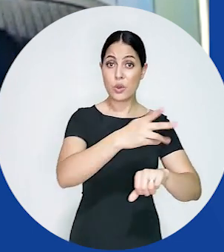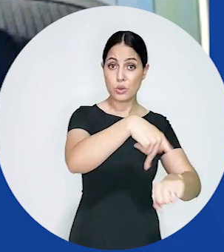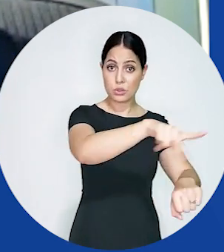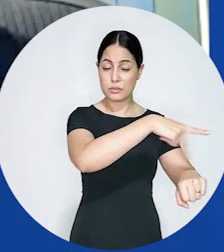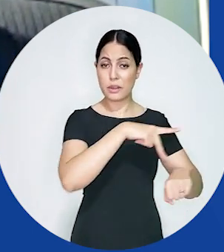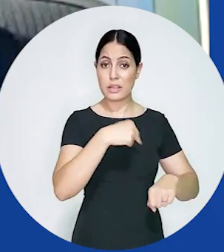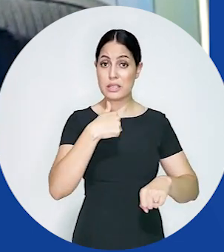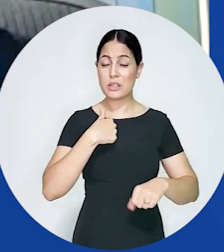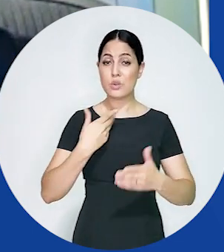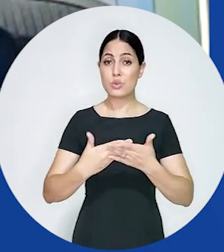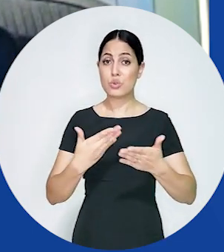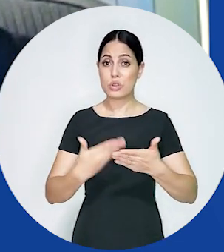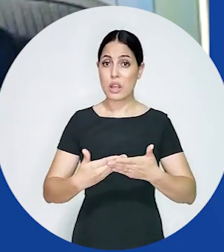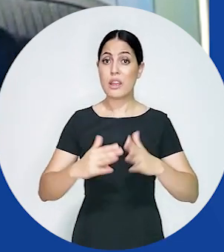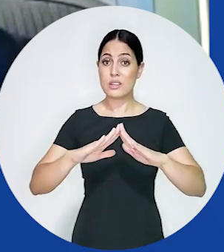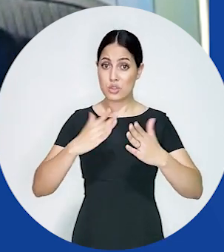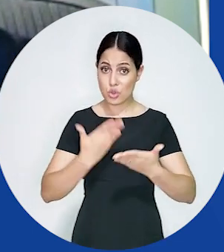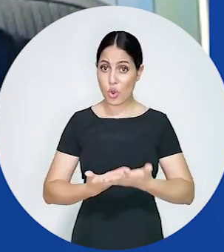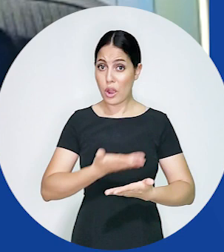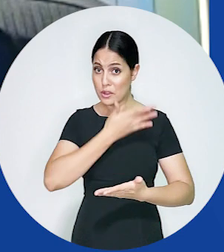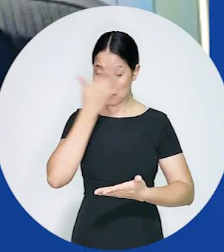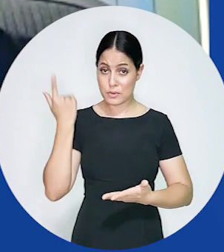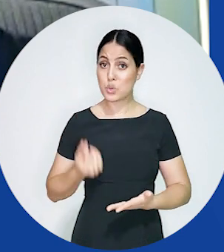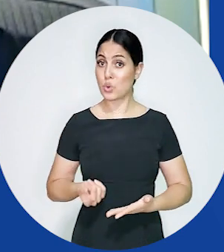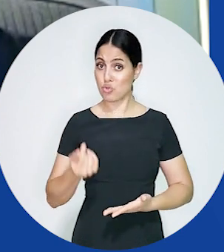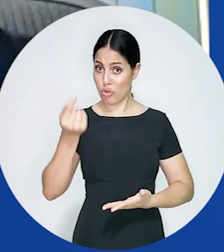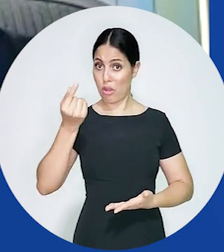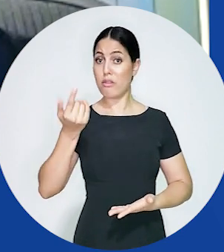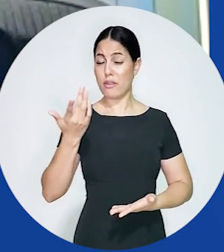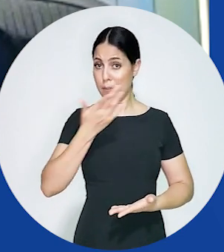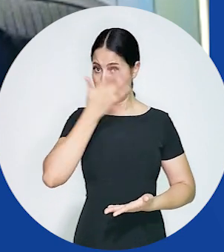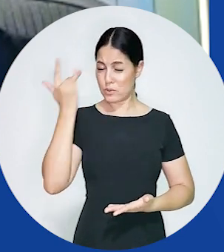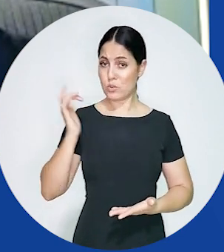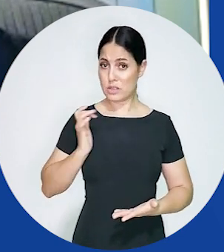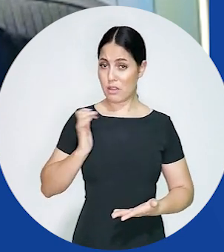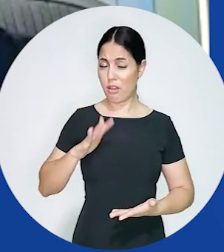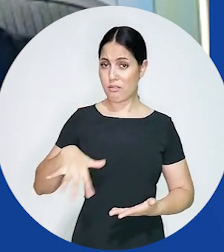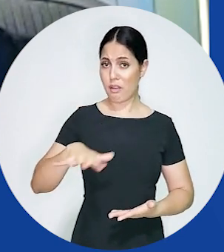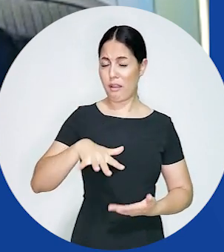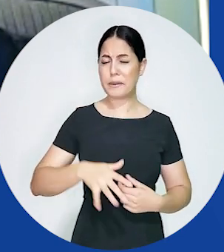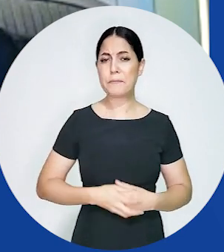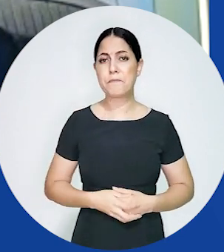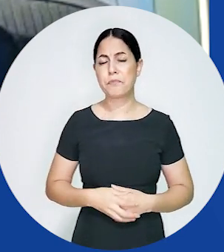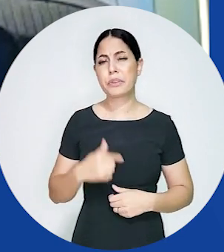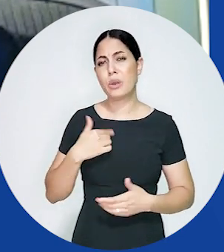elite. Bom, a USP era bastante de elite e tal.